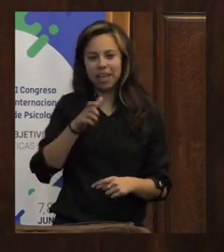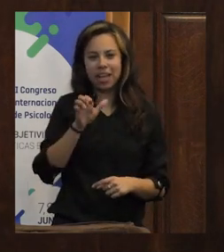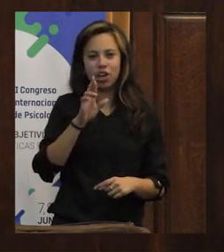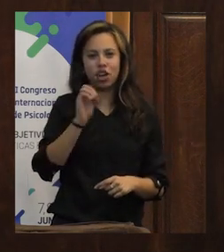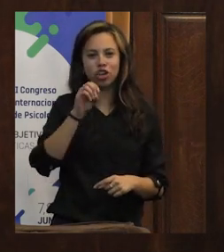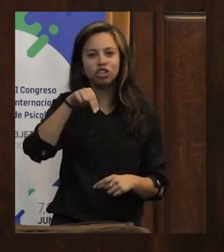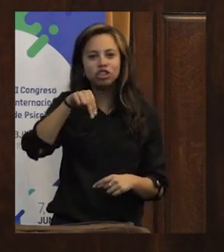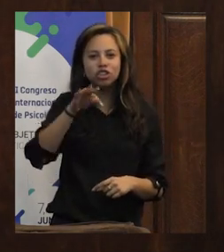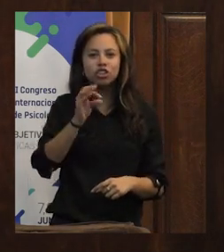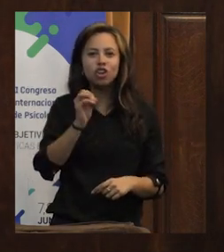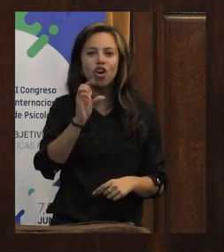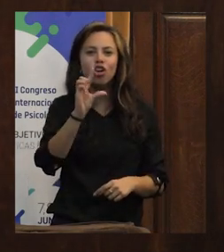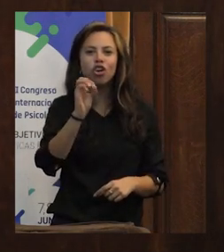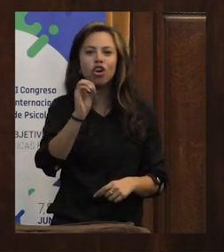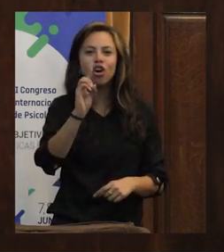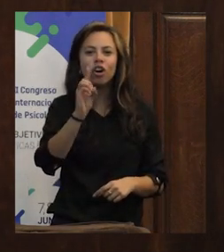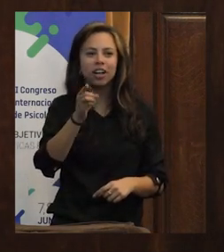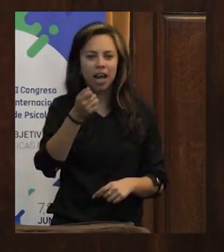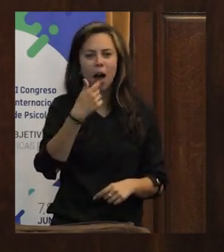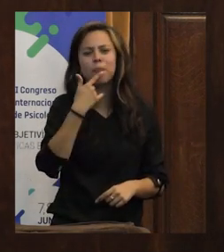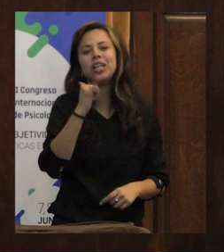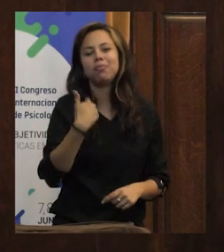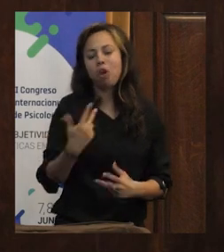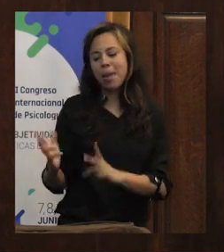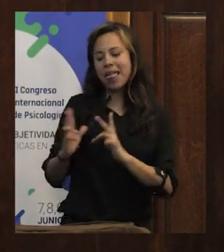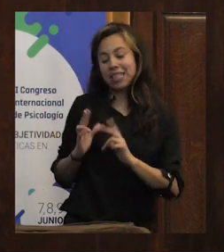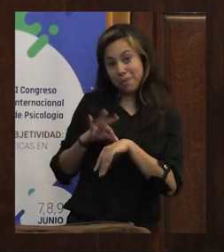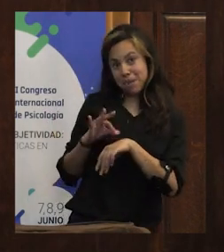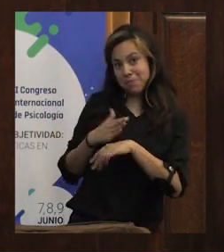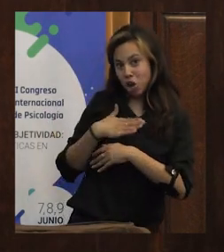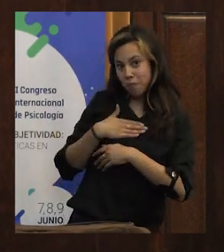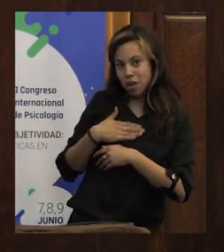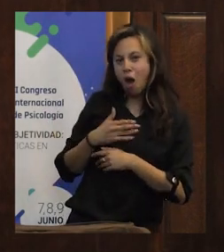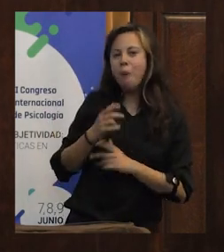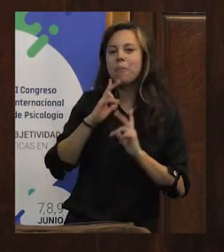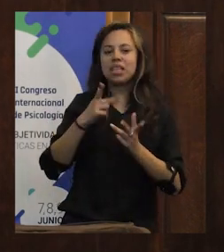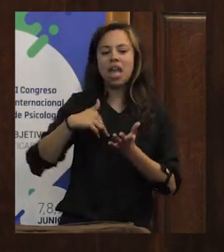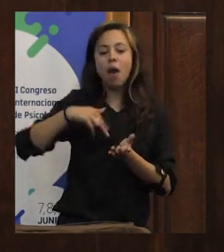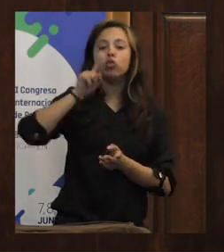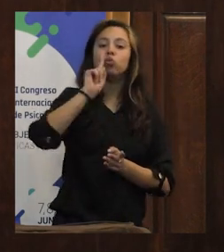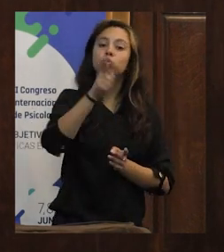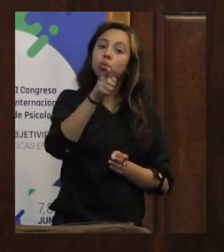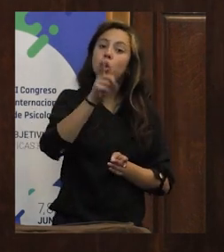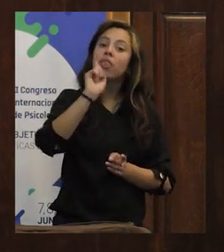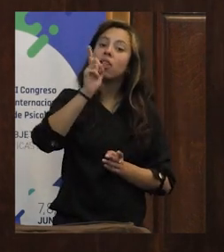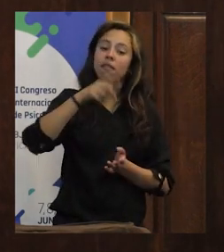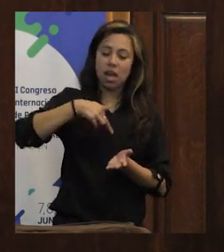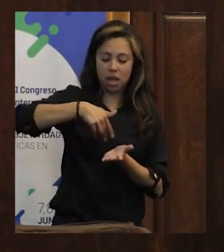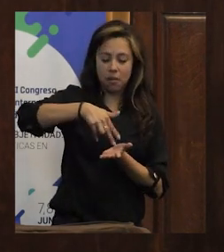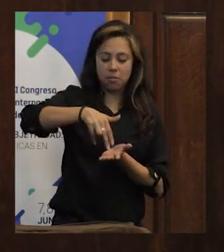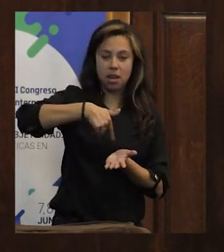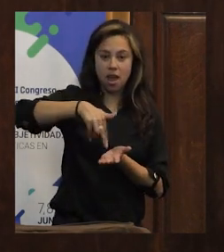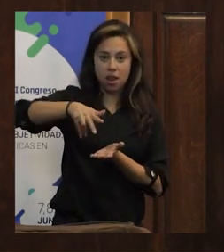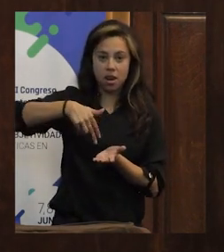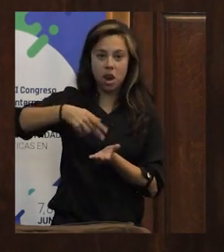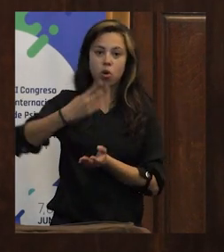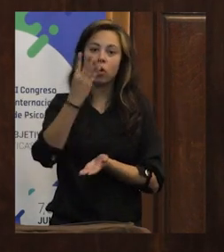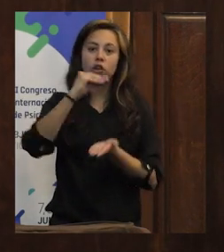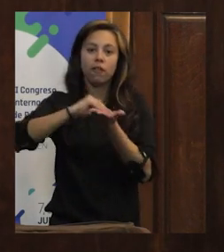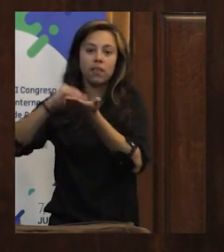disse: tienes que caminhar 4 vezes por semana por 40 minutos.